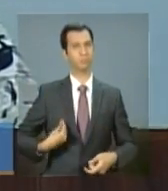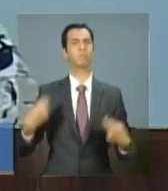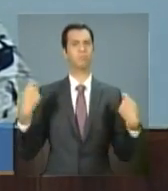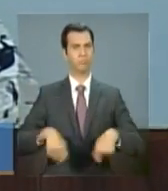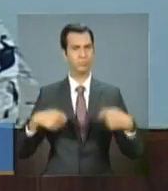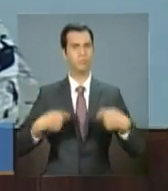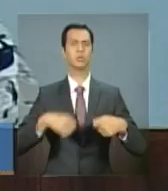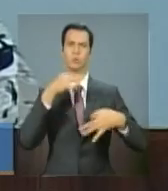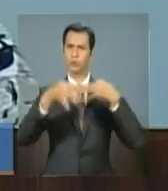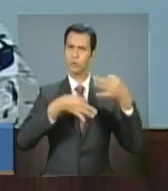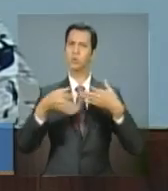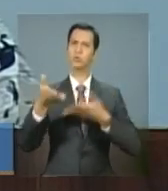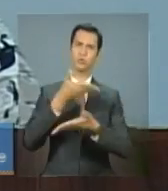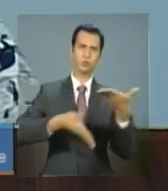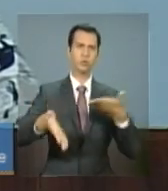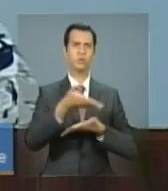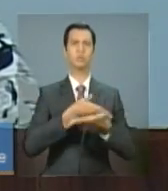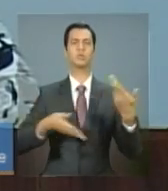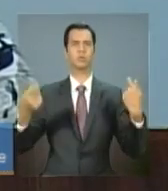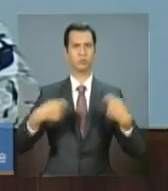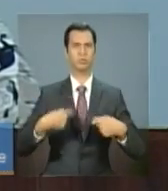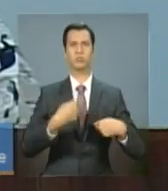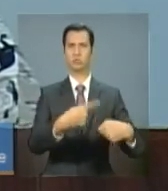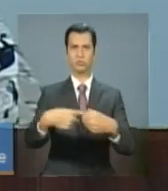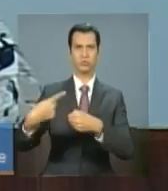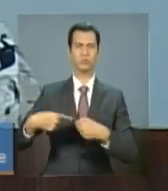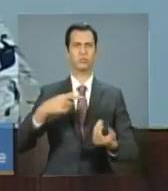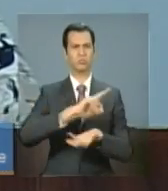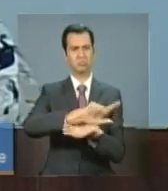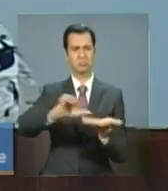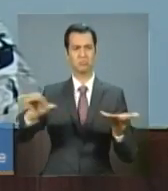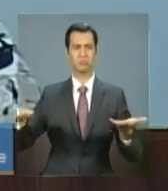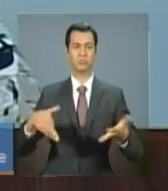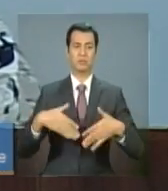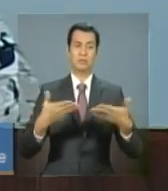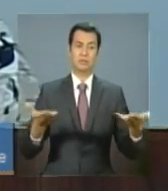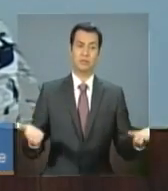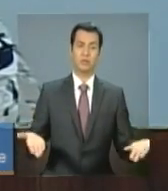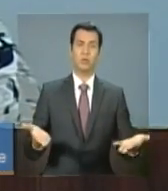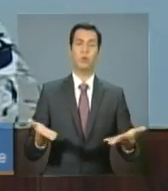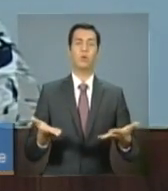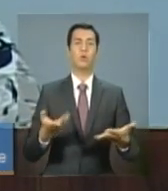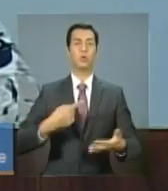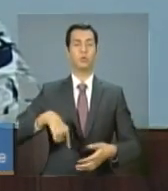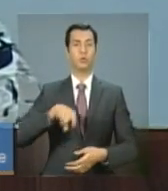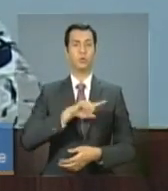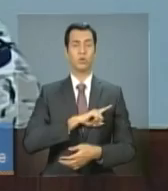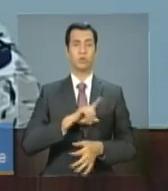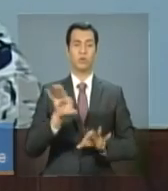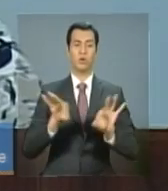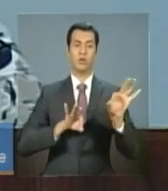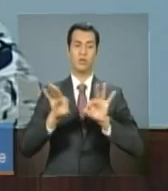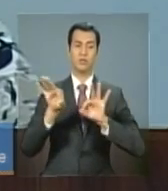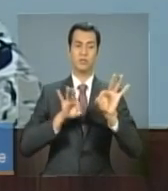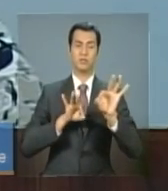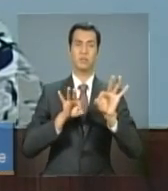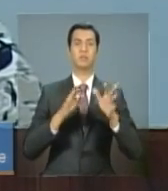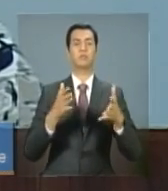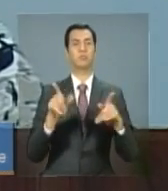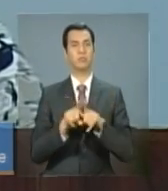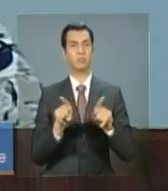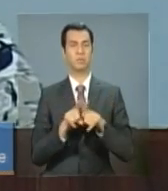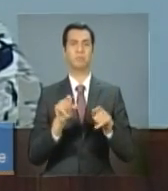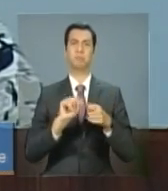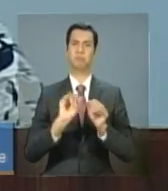diferentes municípios. Portanto, à medida que a gente vá montando o plano e organizando as nossas ações,